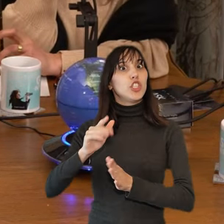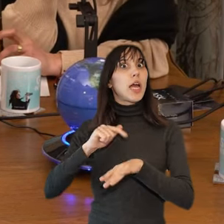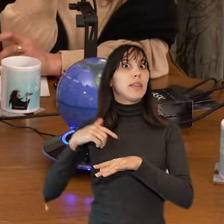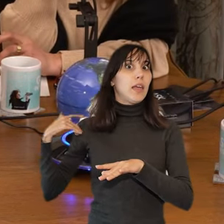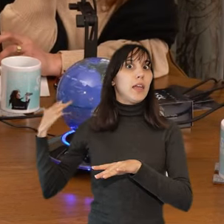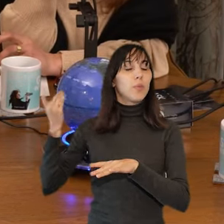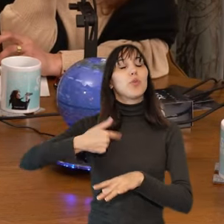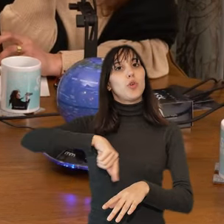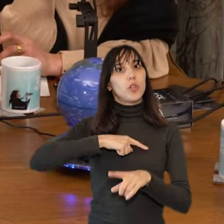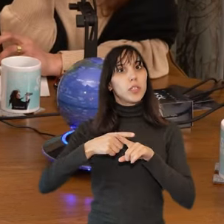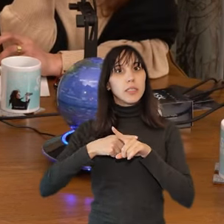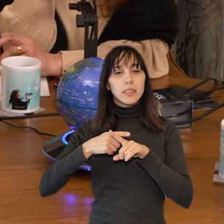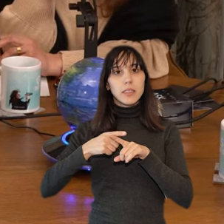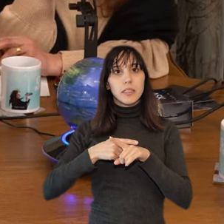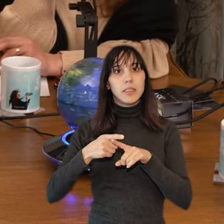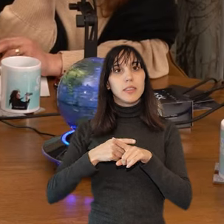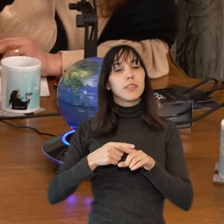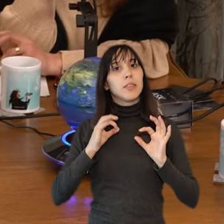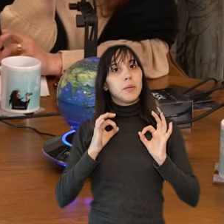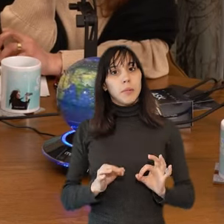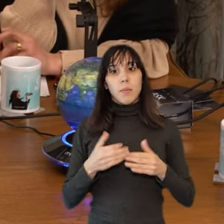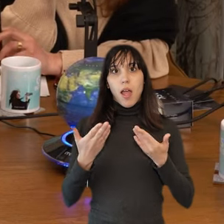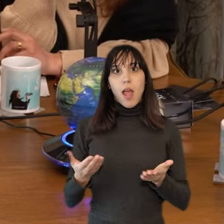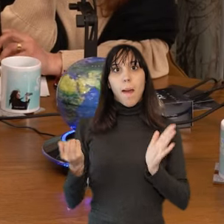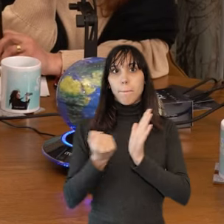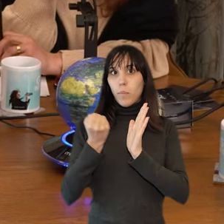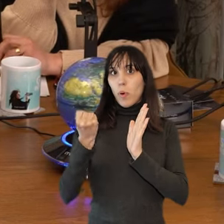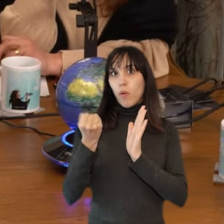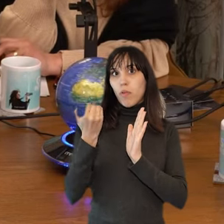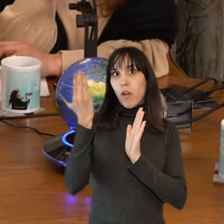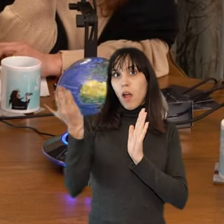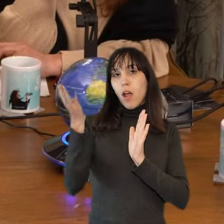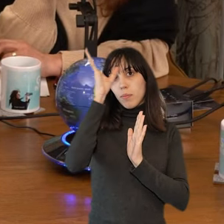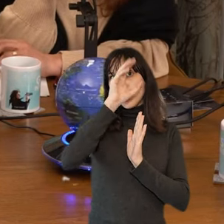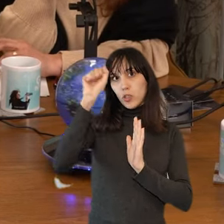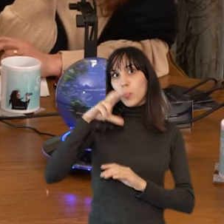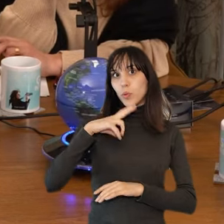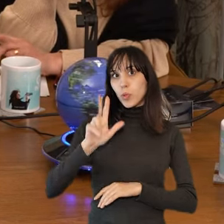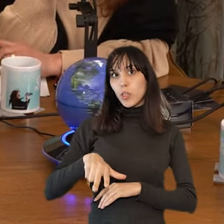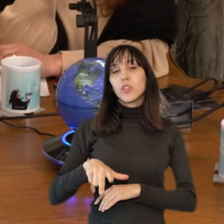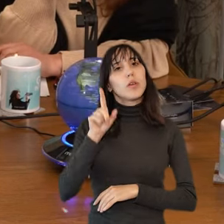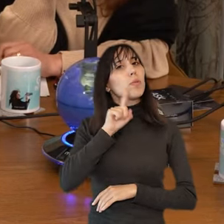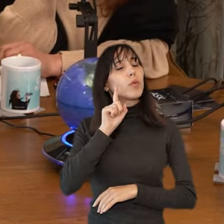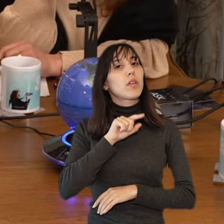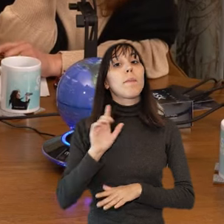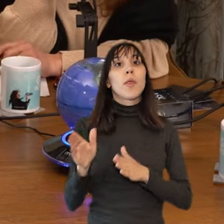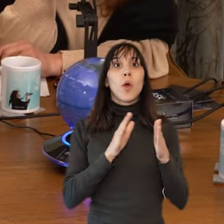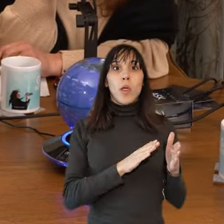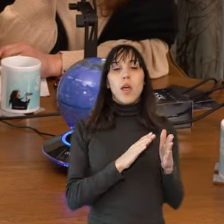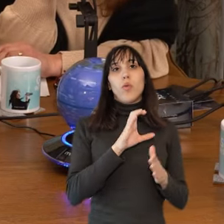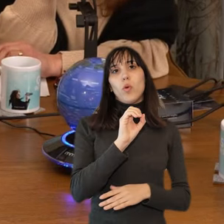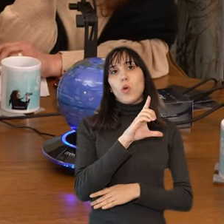temos muito interesse não em termos deste reconhecimento por parte também do ministério português apesar da con Lara ter